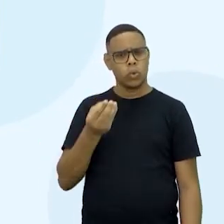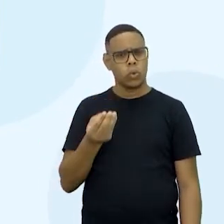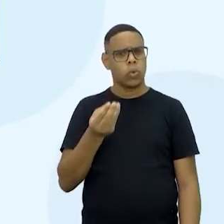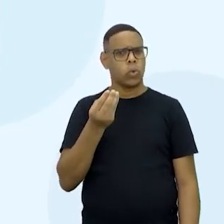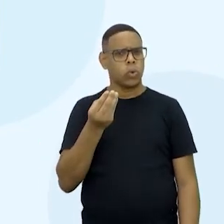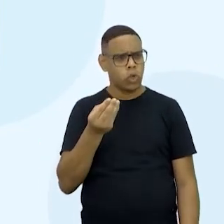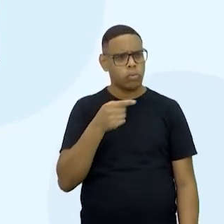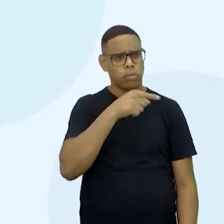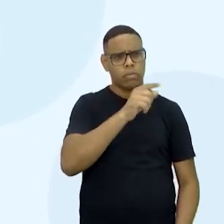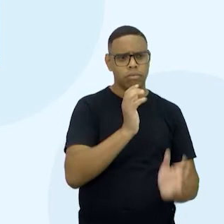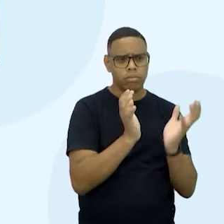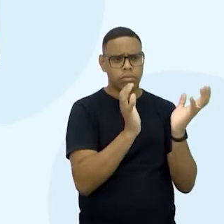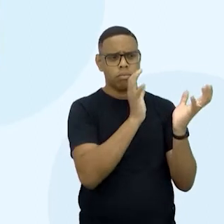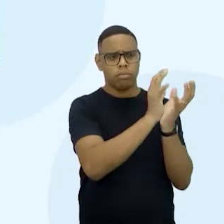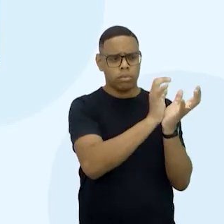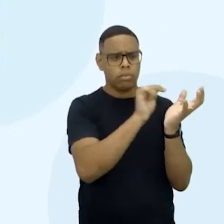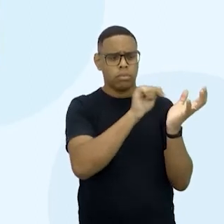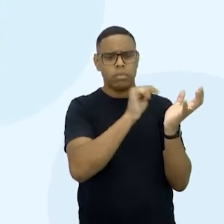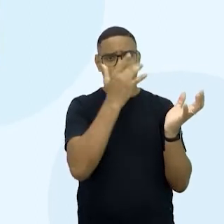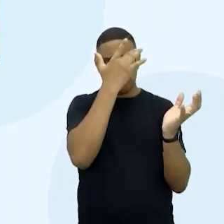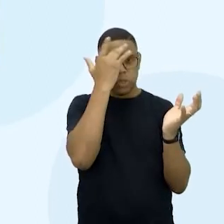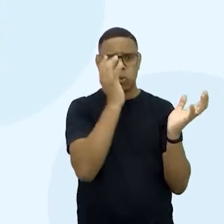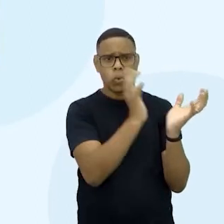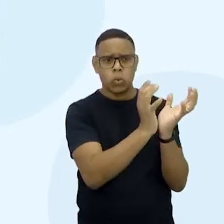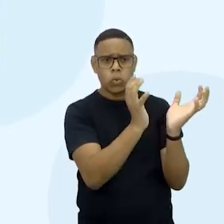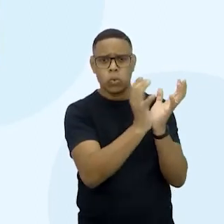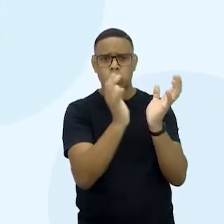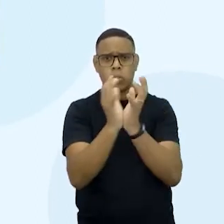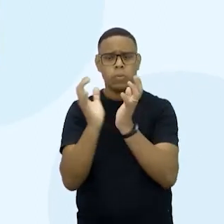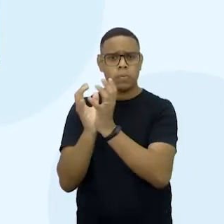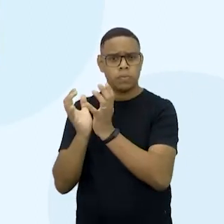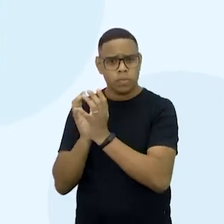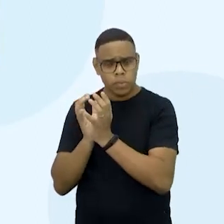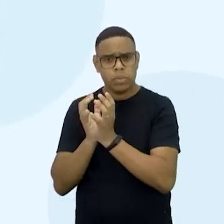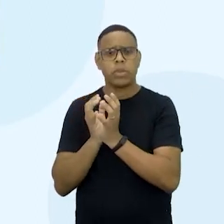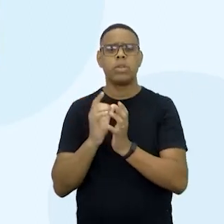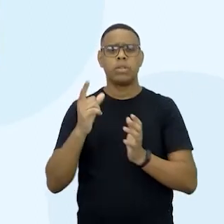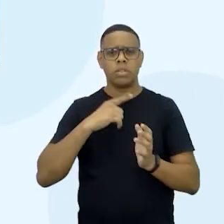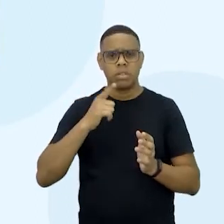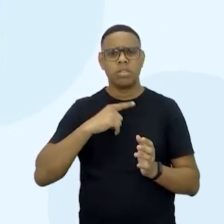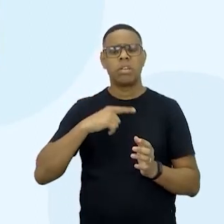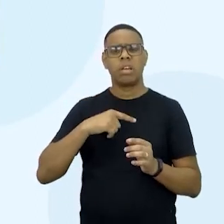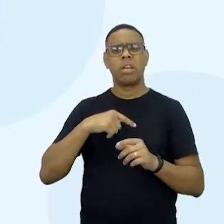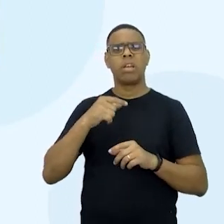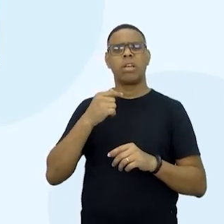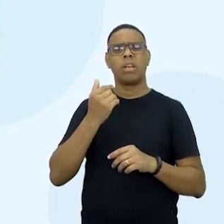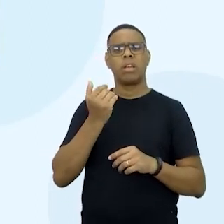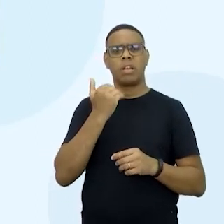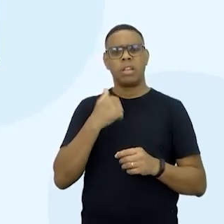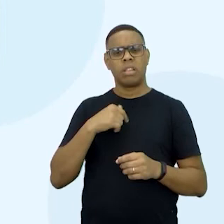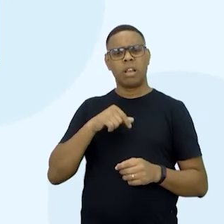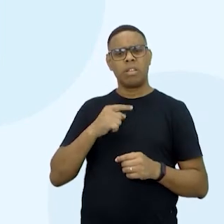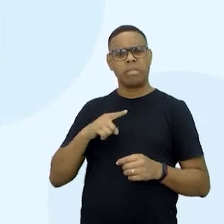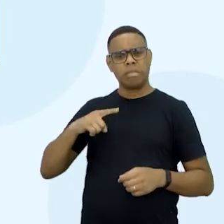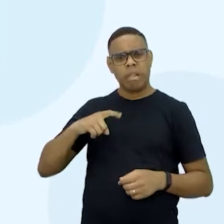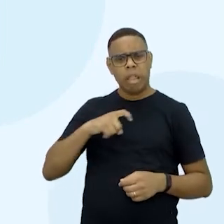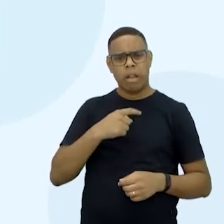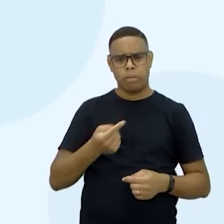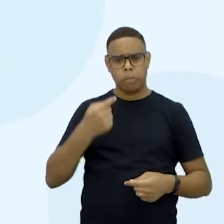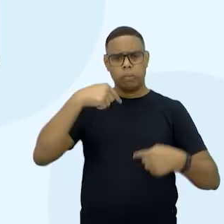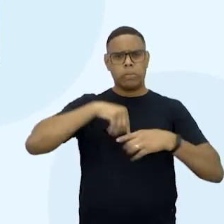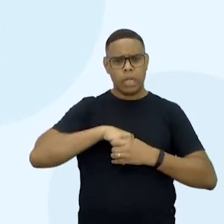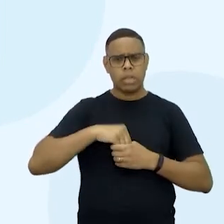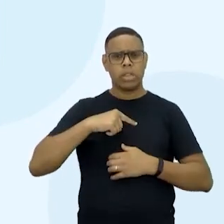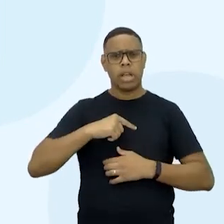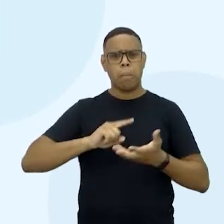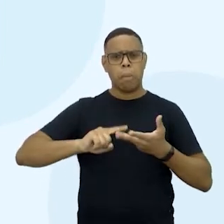possível que as pessoas dessas comunidades tenham tantos parasitas e sejam assintomática